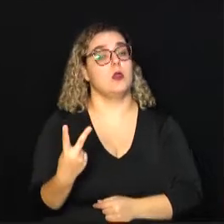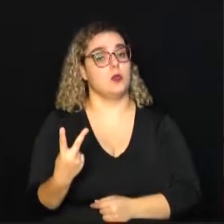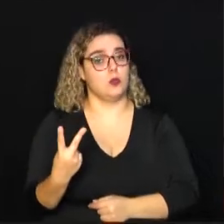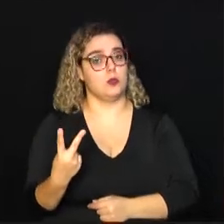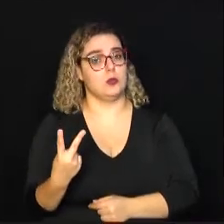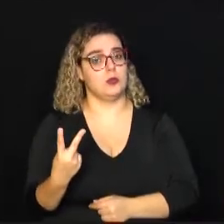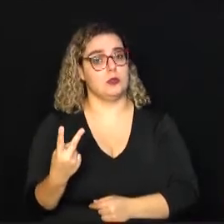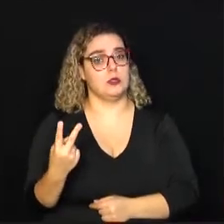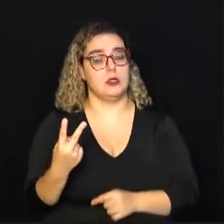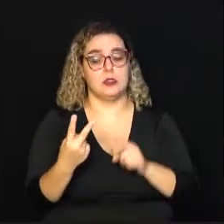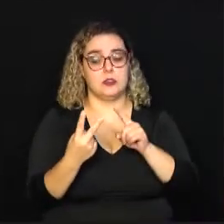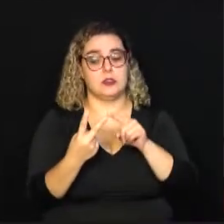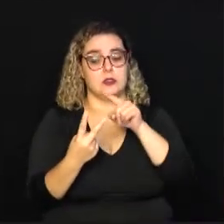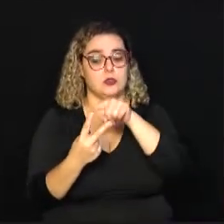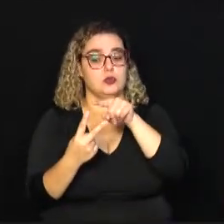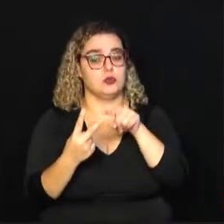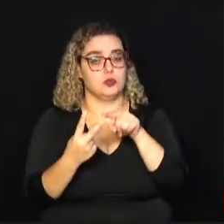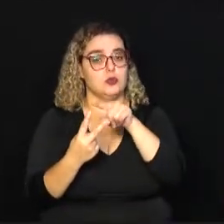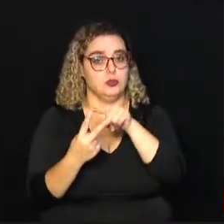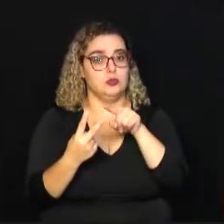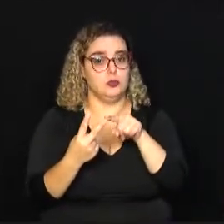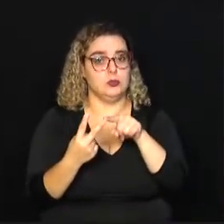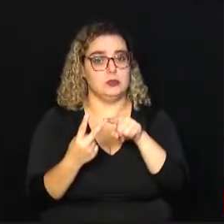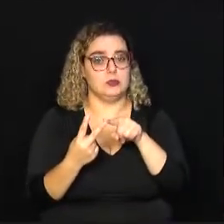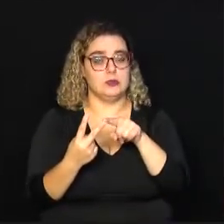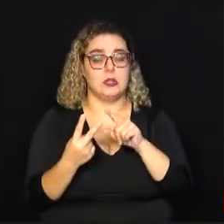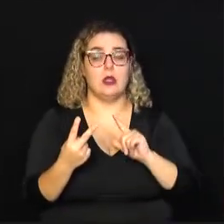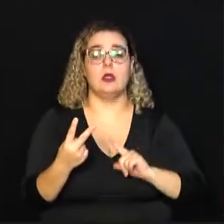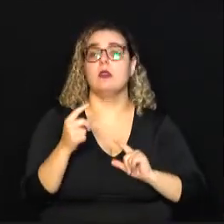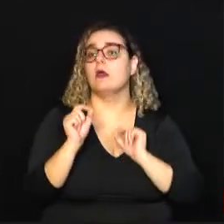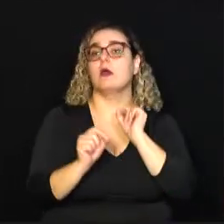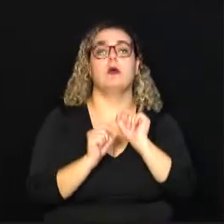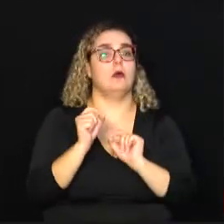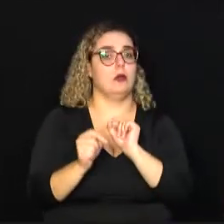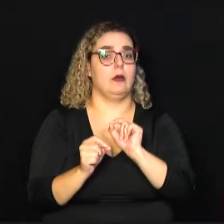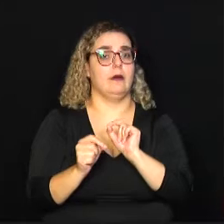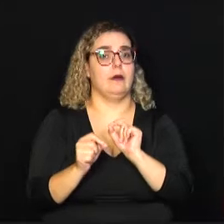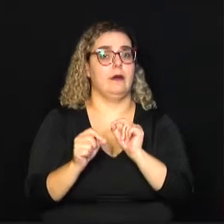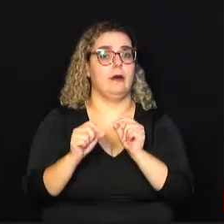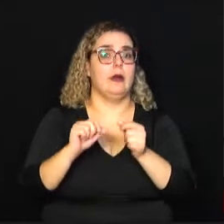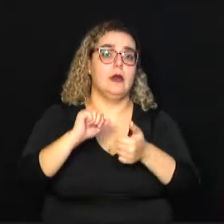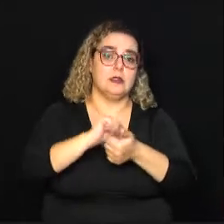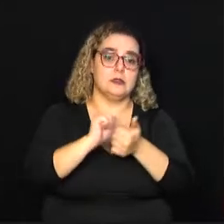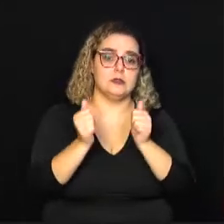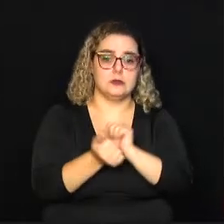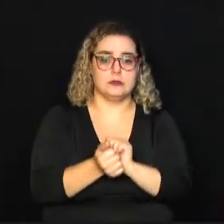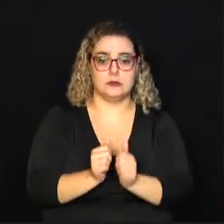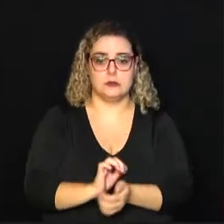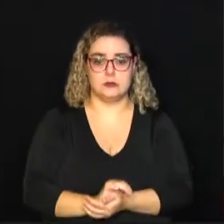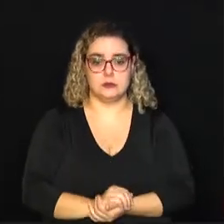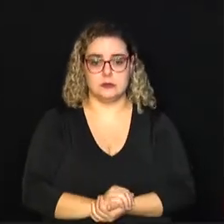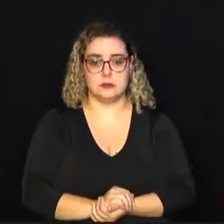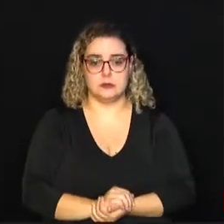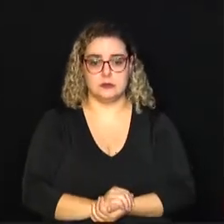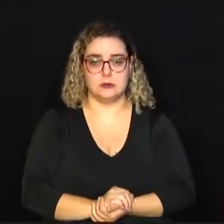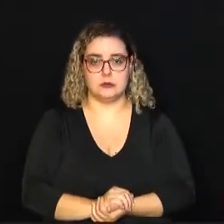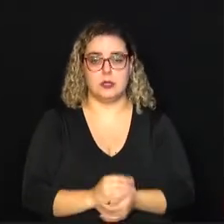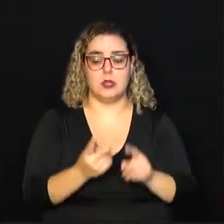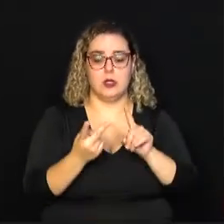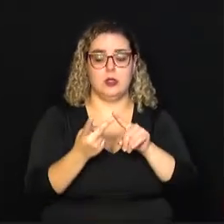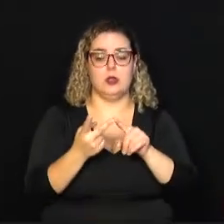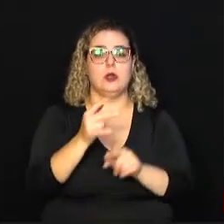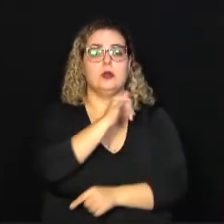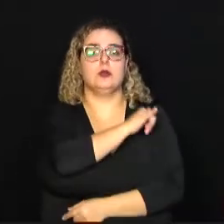Essas variantes, elas têm algumas mutações. A variante P2, aqui identificada no Rio de Janeiro, ela tem